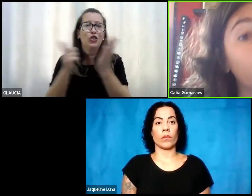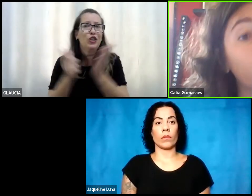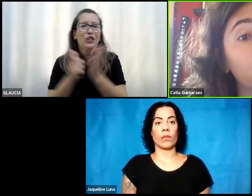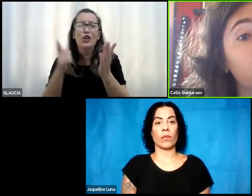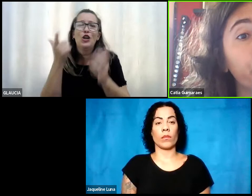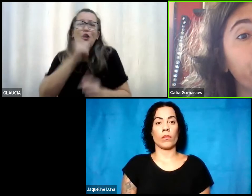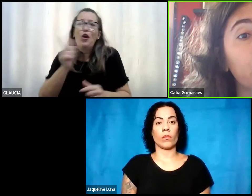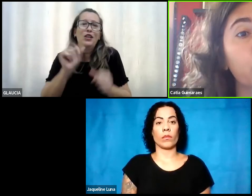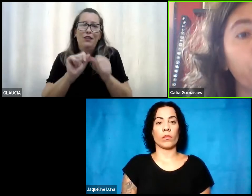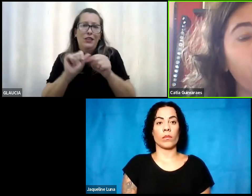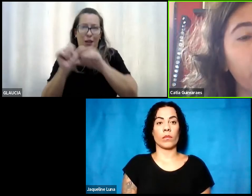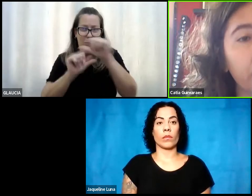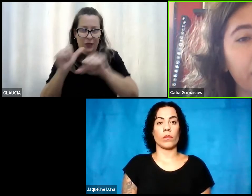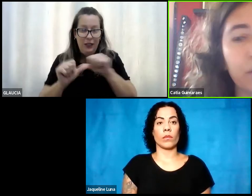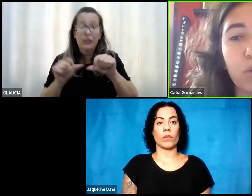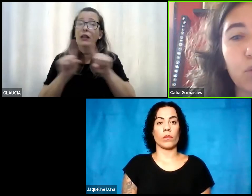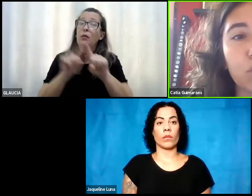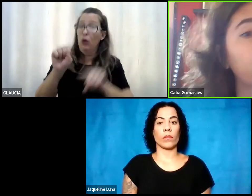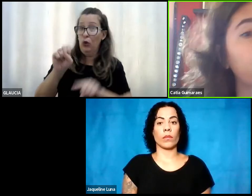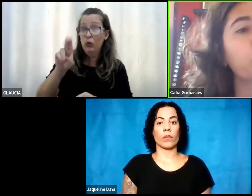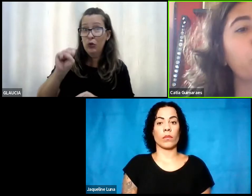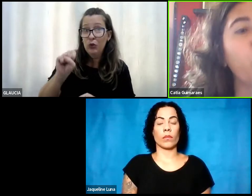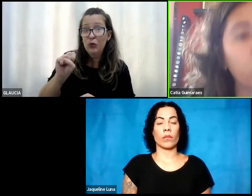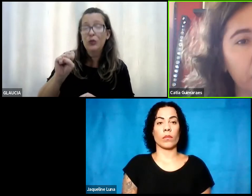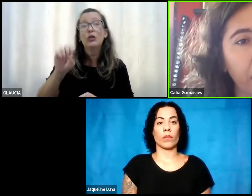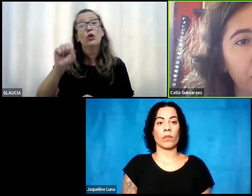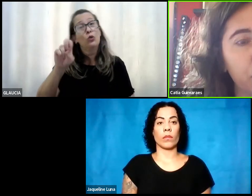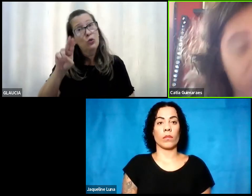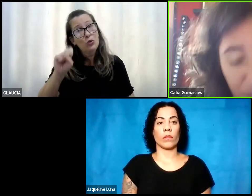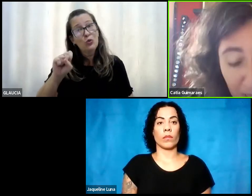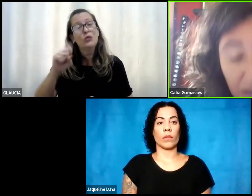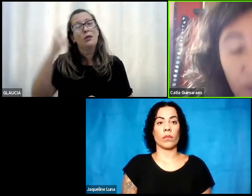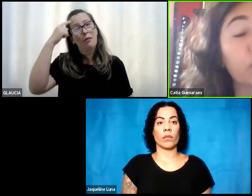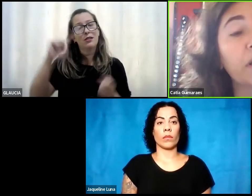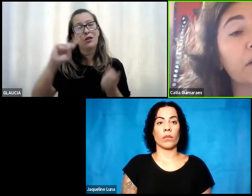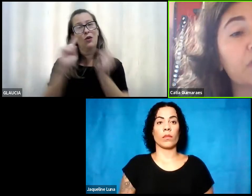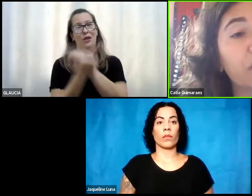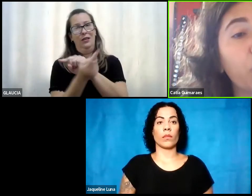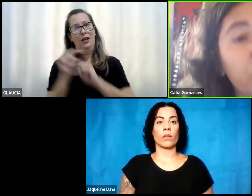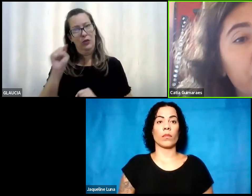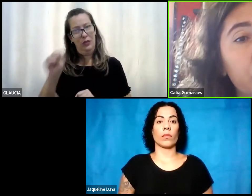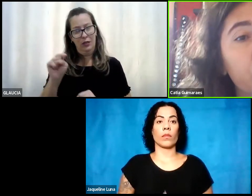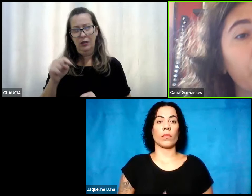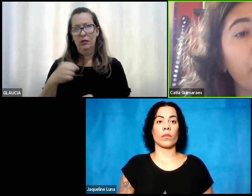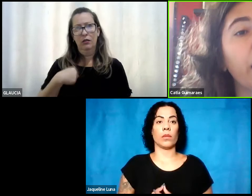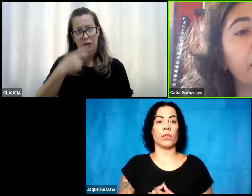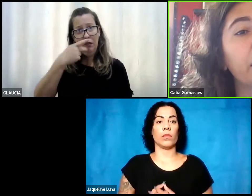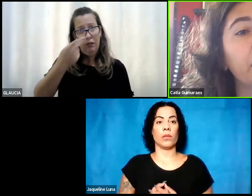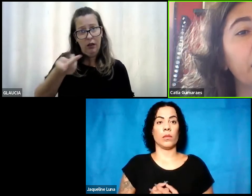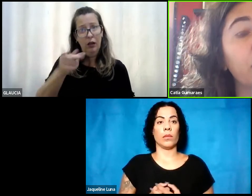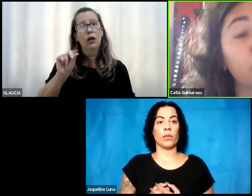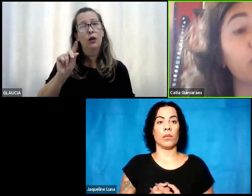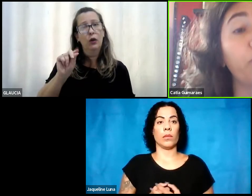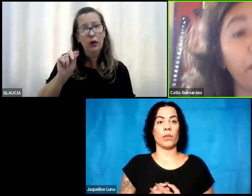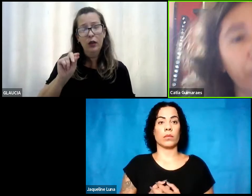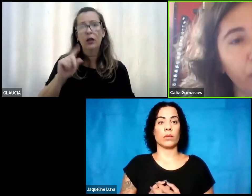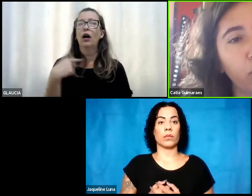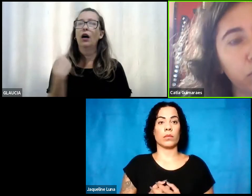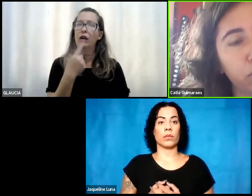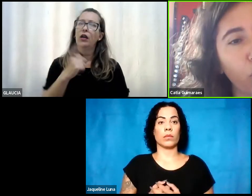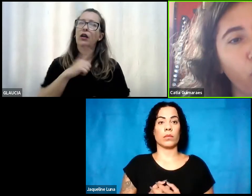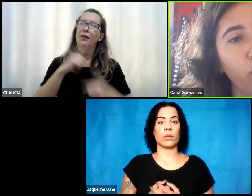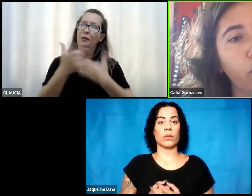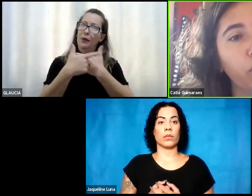o SUS pressupõe, né? O SUS pressupõe o contrário disso. O que eu estou querendo dizer com isso é que a gente tem um